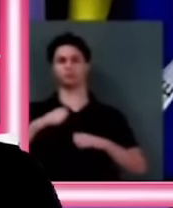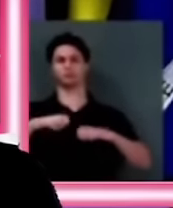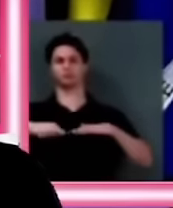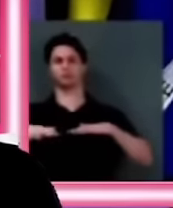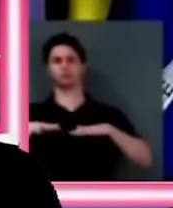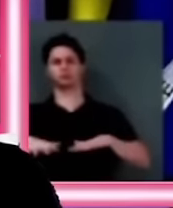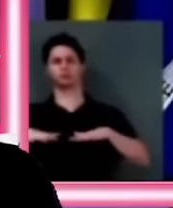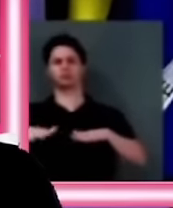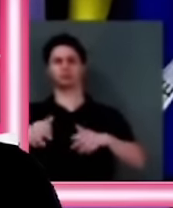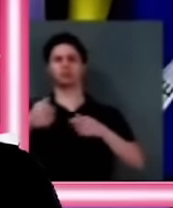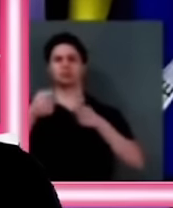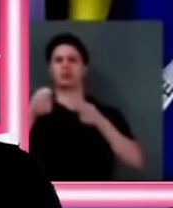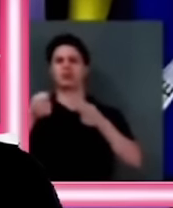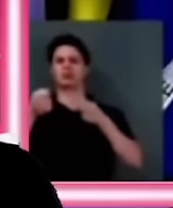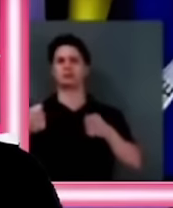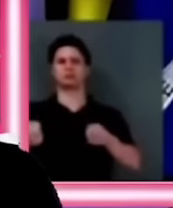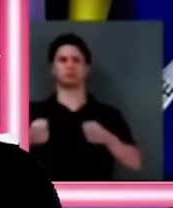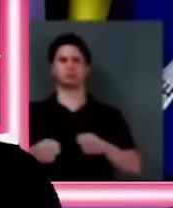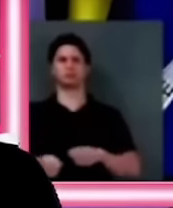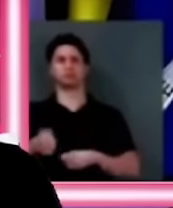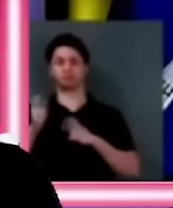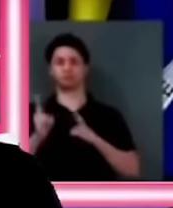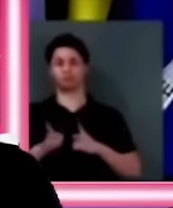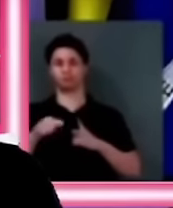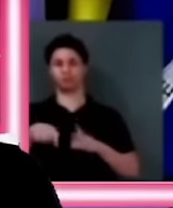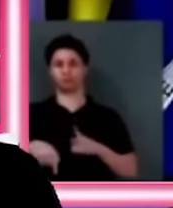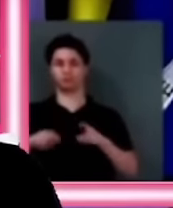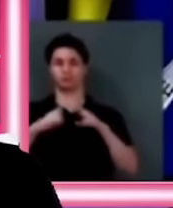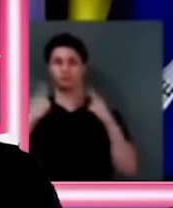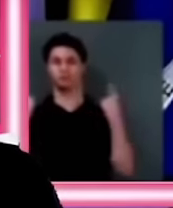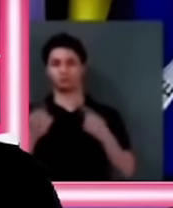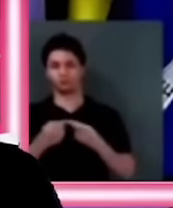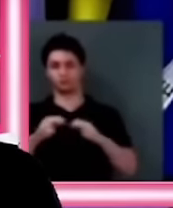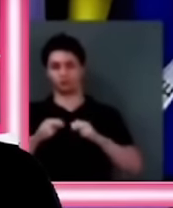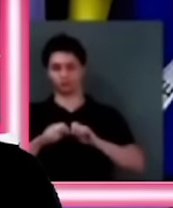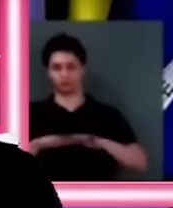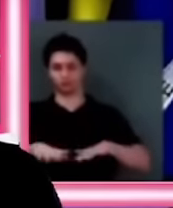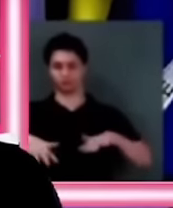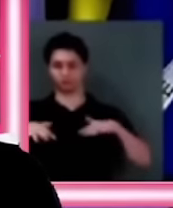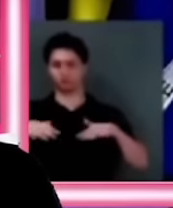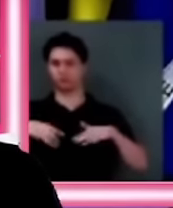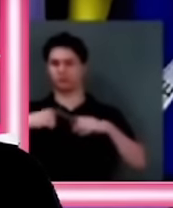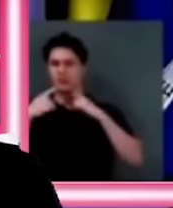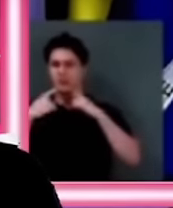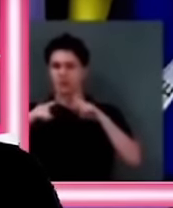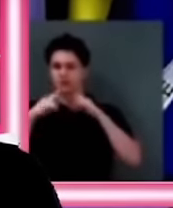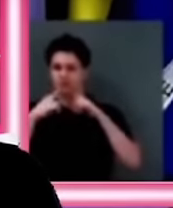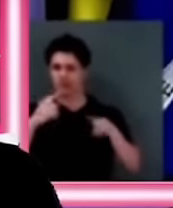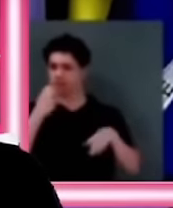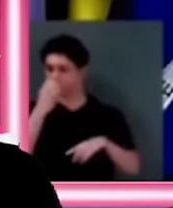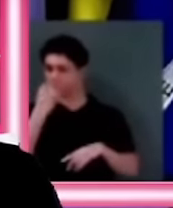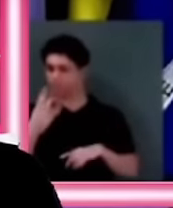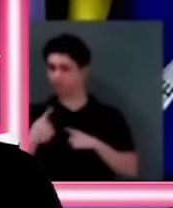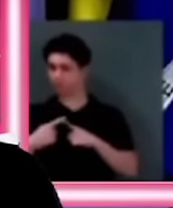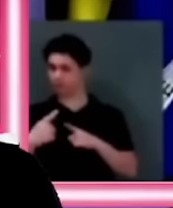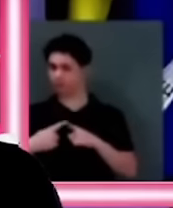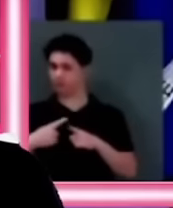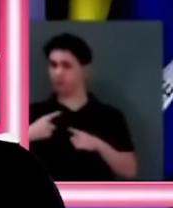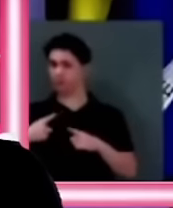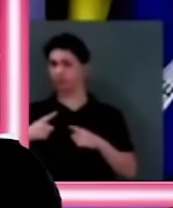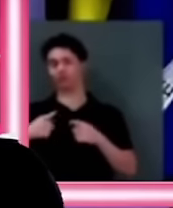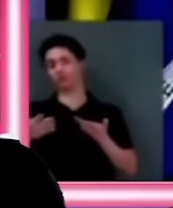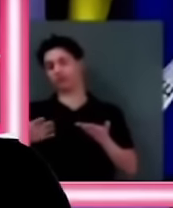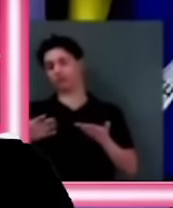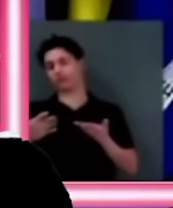todas as sessões plenárias reclamar é bom Principalmente quando estamos com razão mas só reclamar não muda a